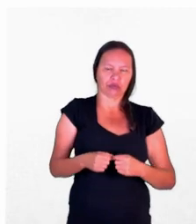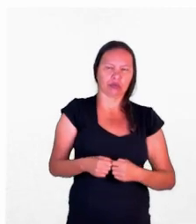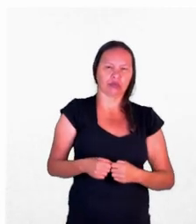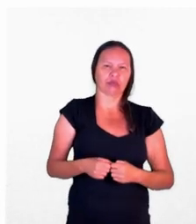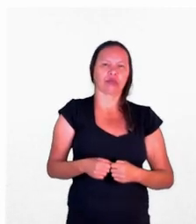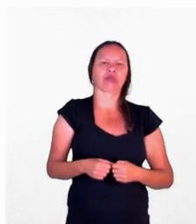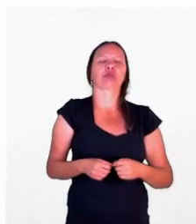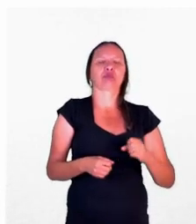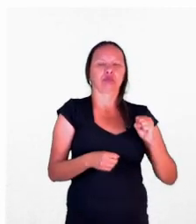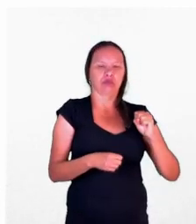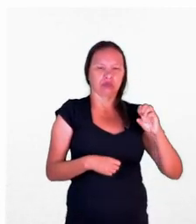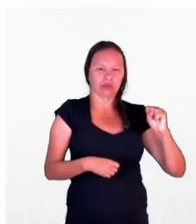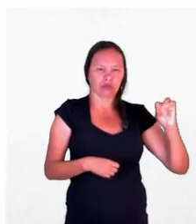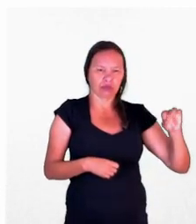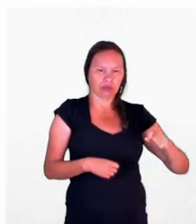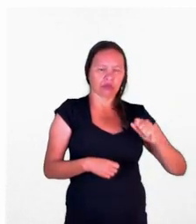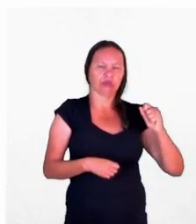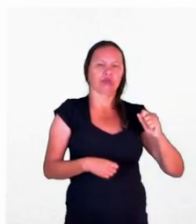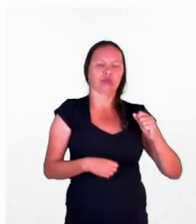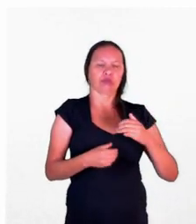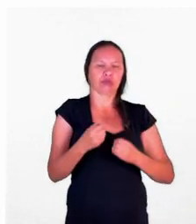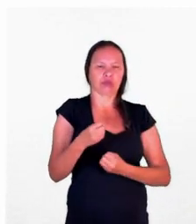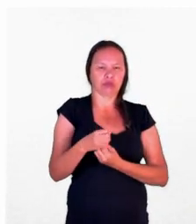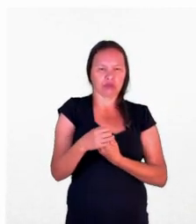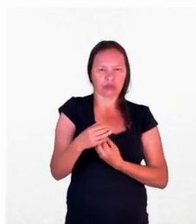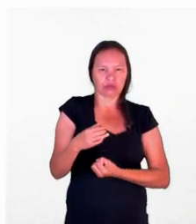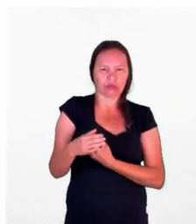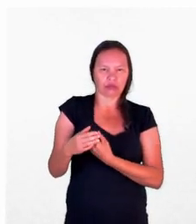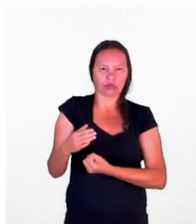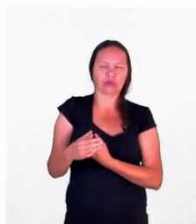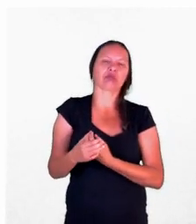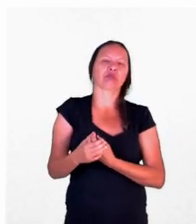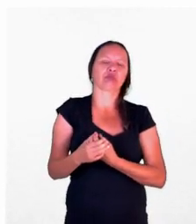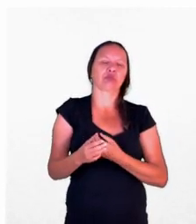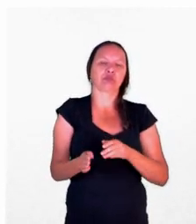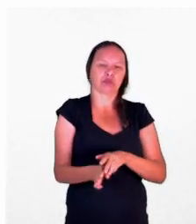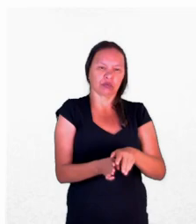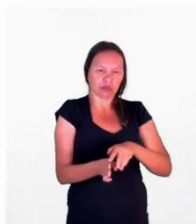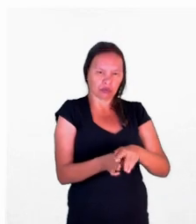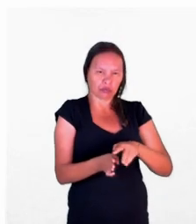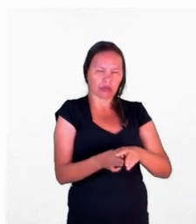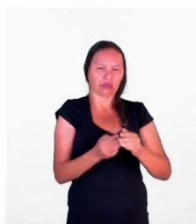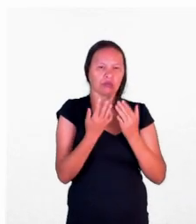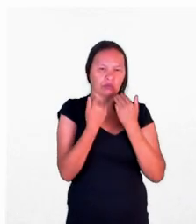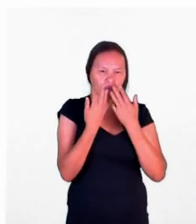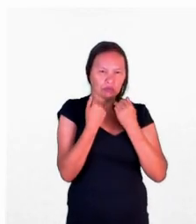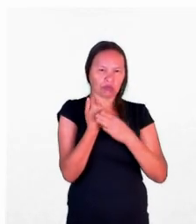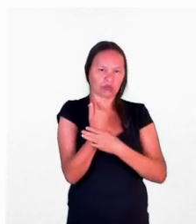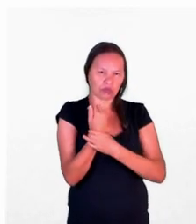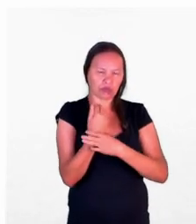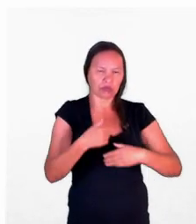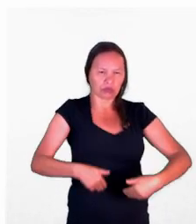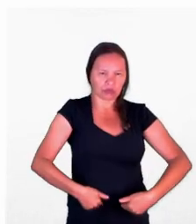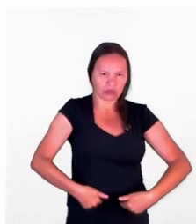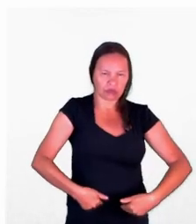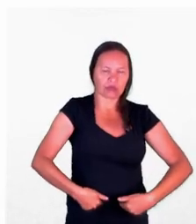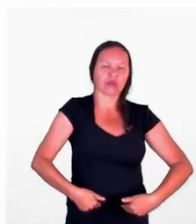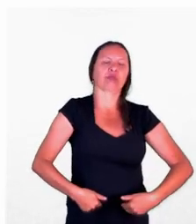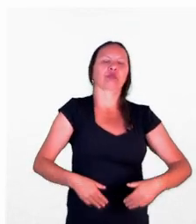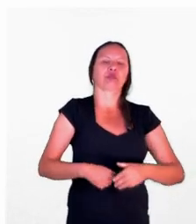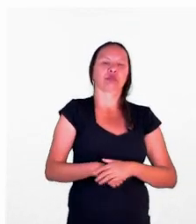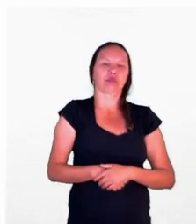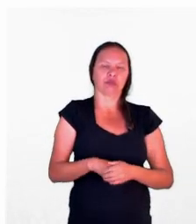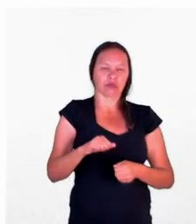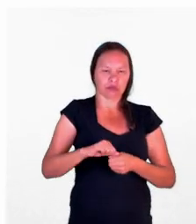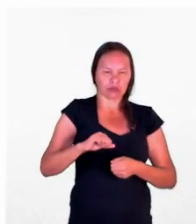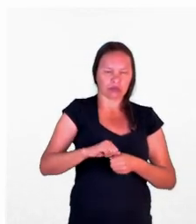ao cisan formação do Conselho de segurança alimentar e elaboração de um plano de segurança alimentar foram feitas